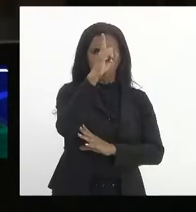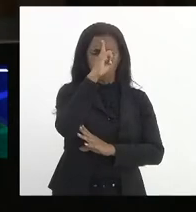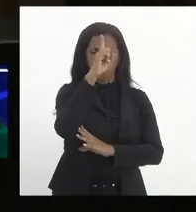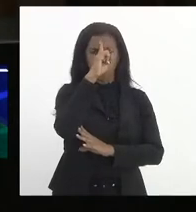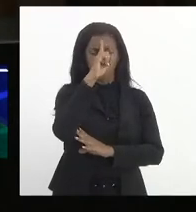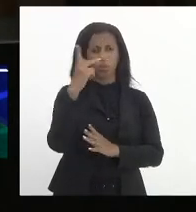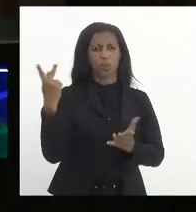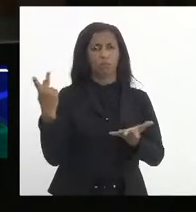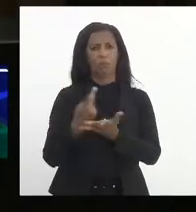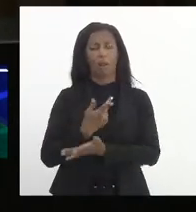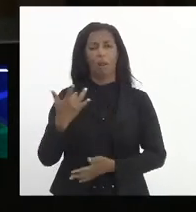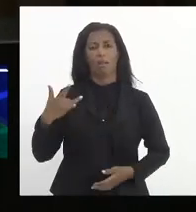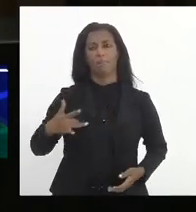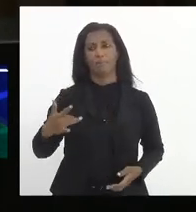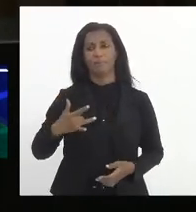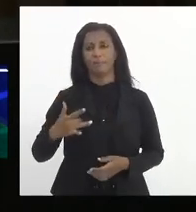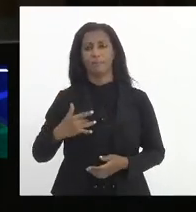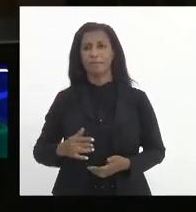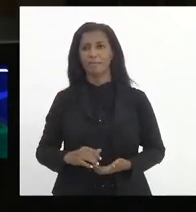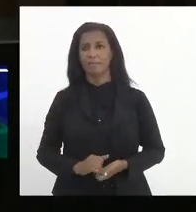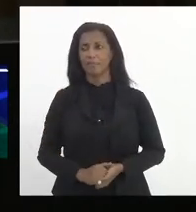nesse país lamentavelmente